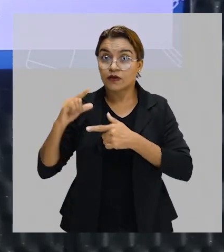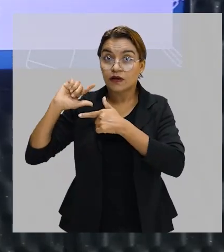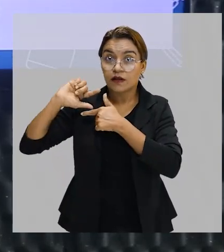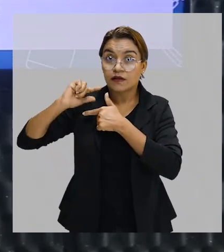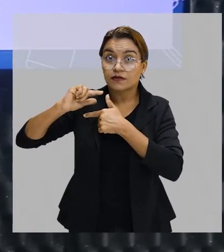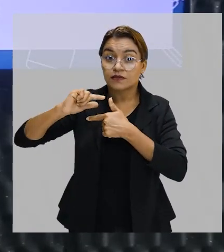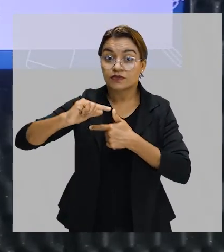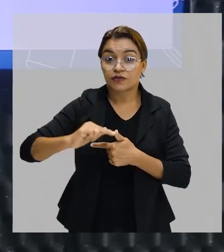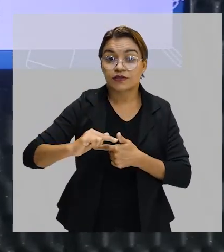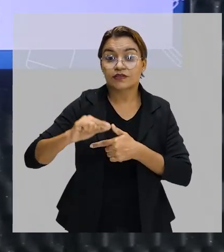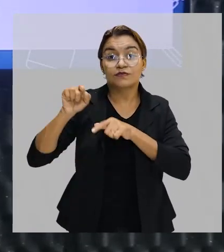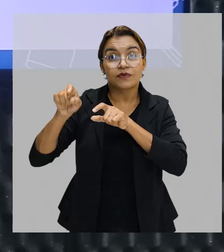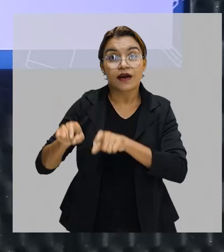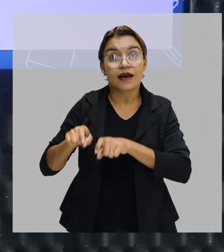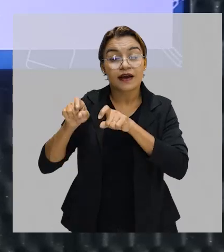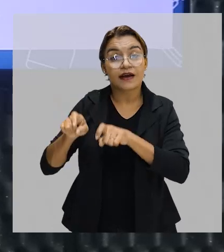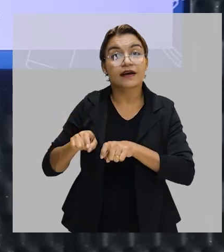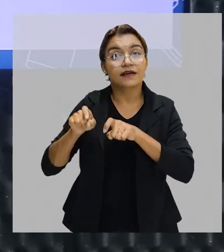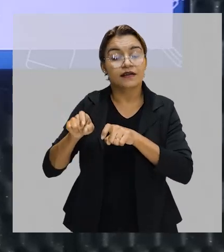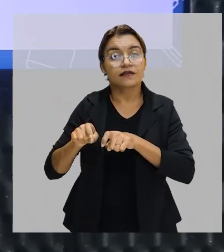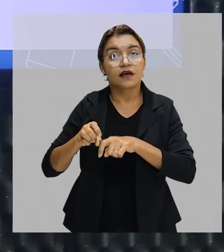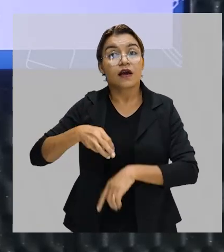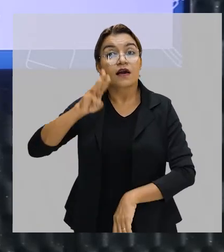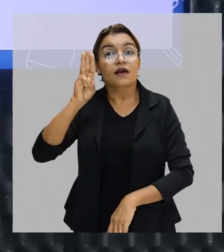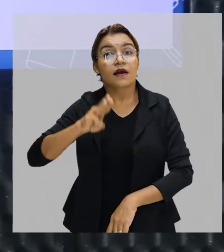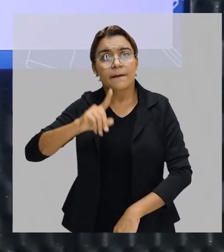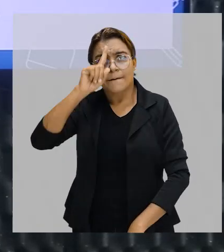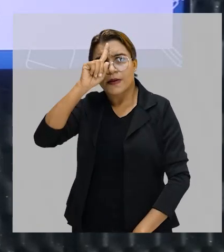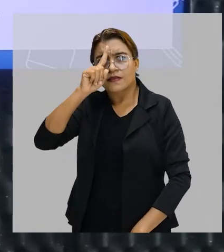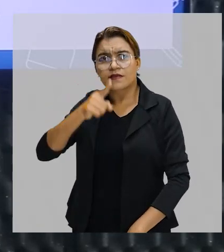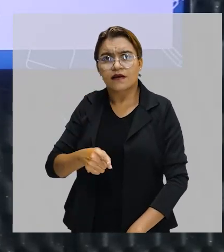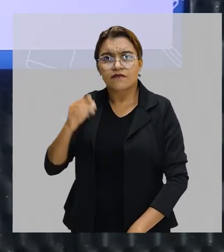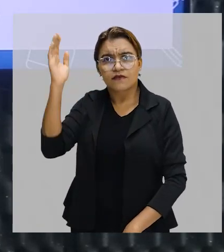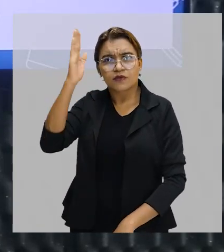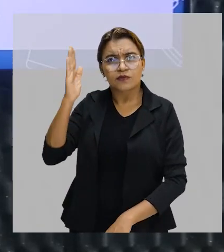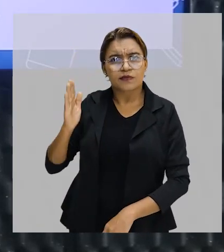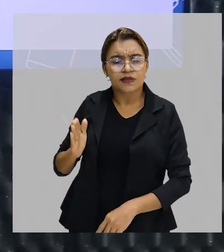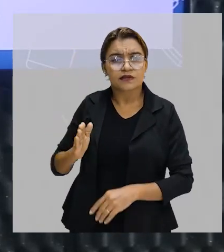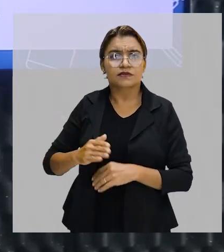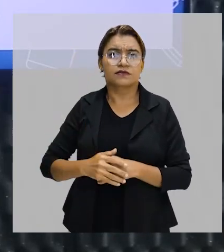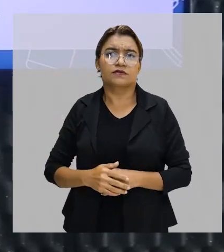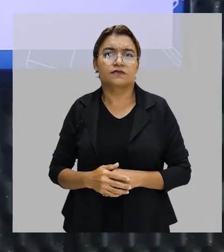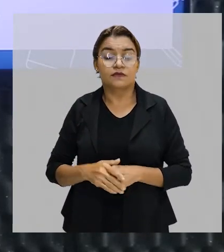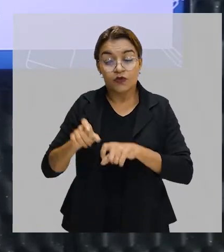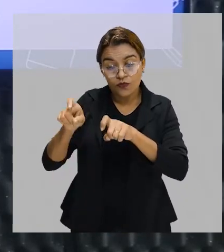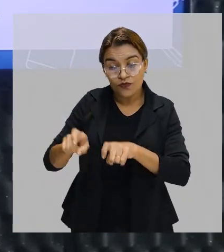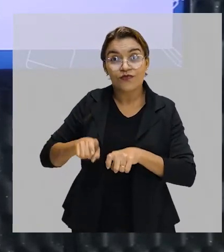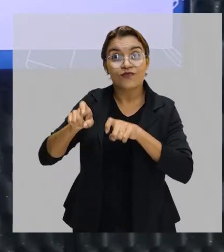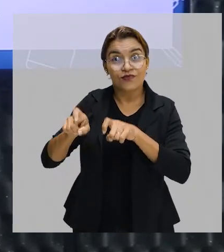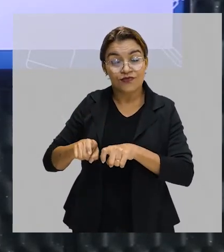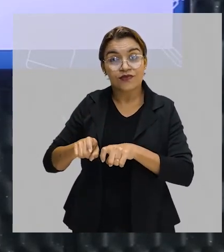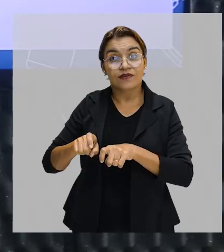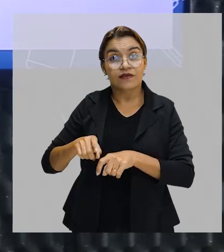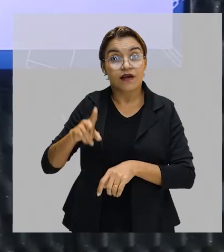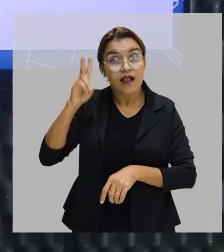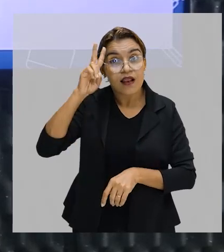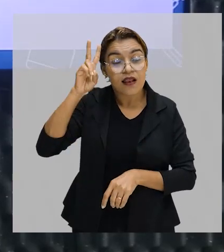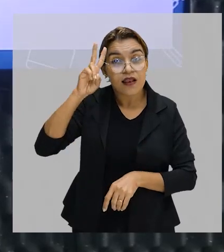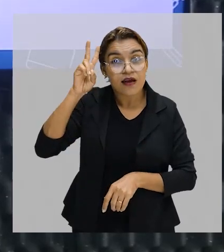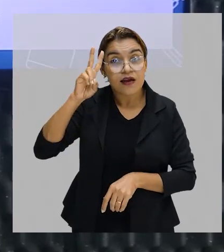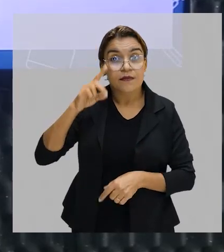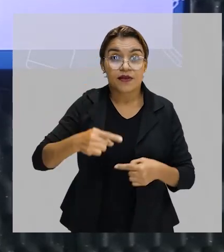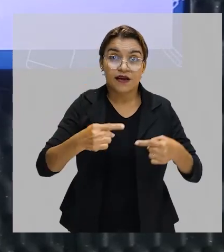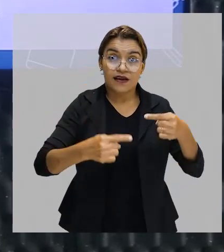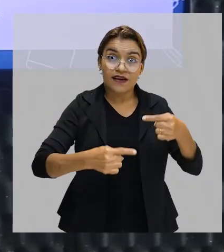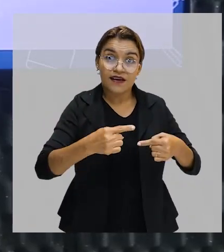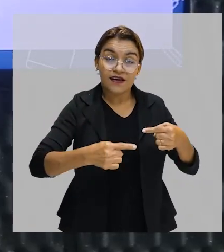Tradicionalismo agrário. Quem mandava no país? O agronegócio. Lembra da política café com